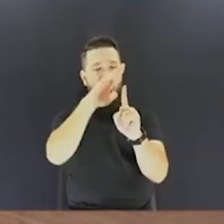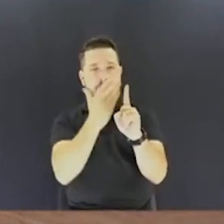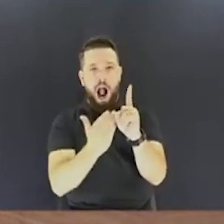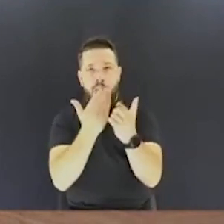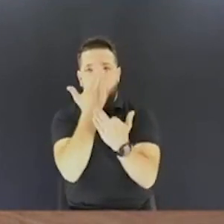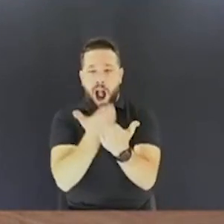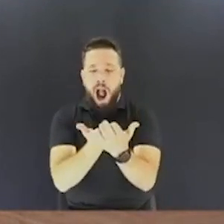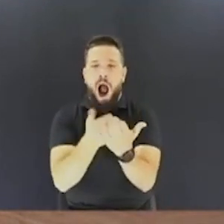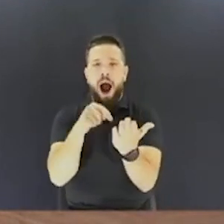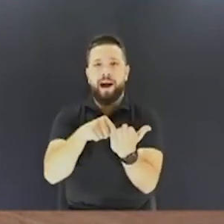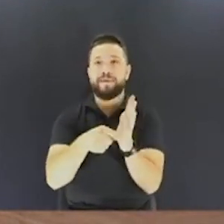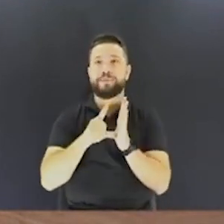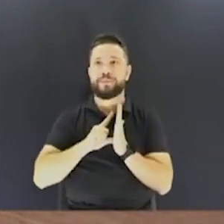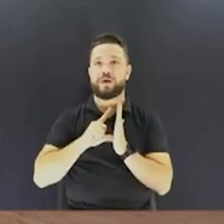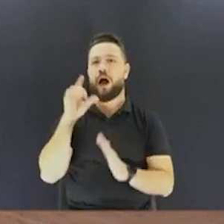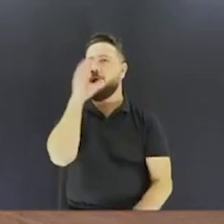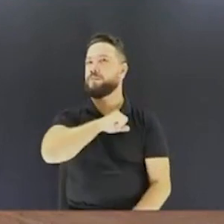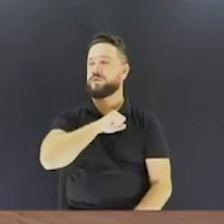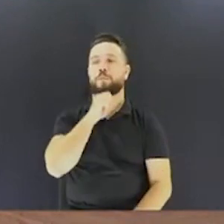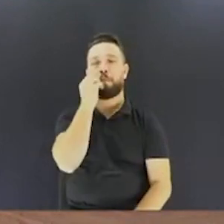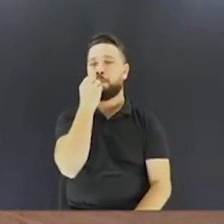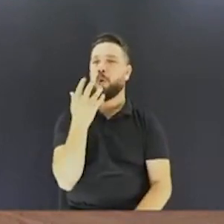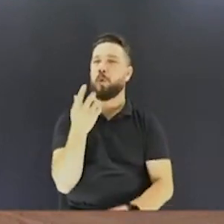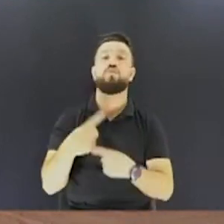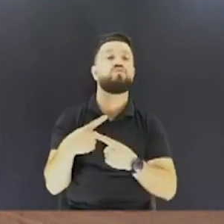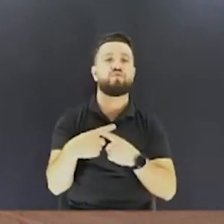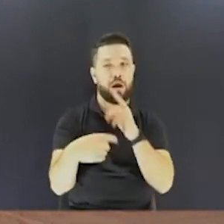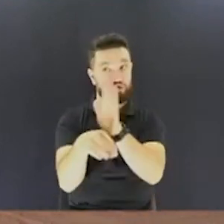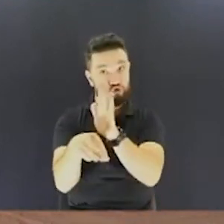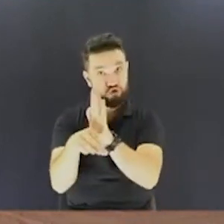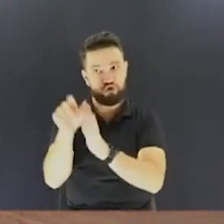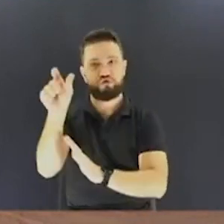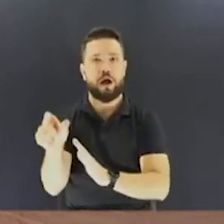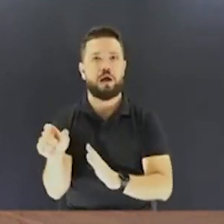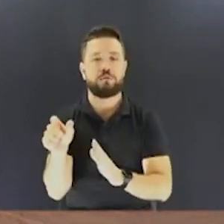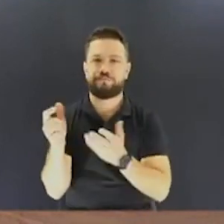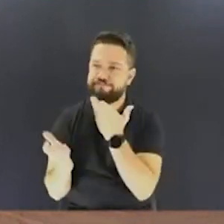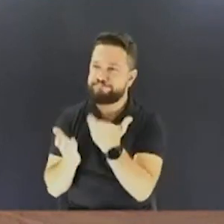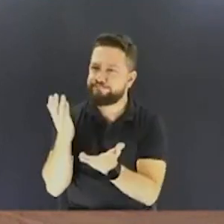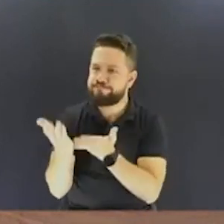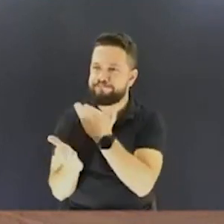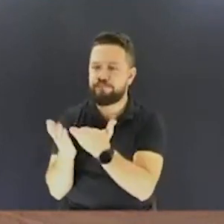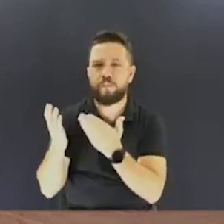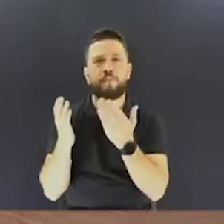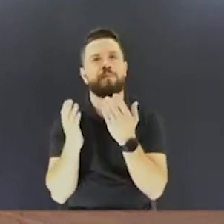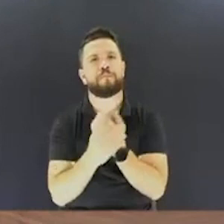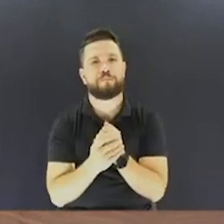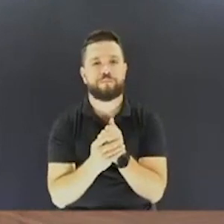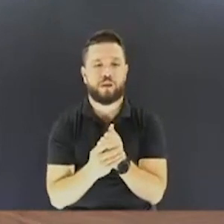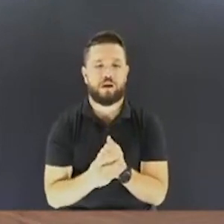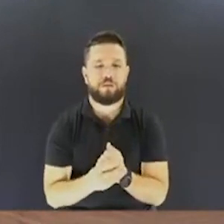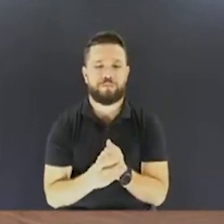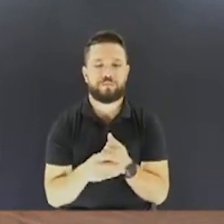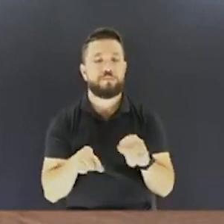Com o objetivo de aumentar a conscientização sobre a síndrome de Prader-Willi e promover a inclusão